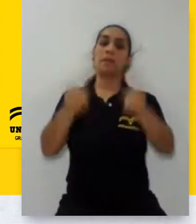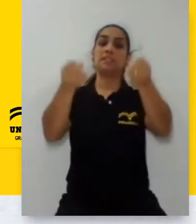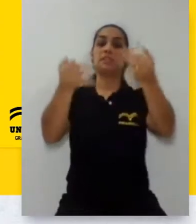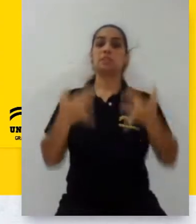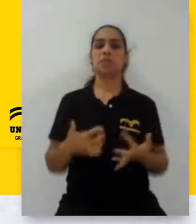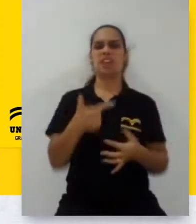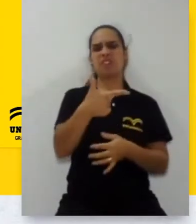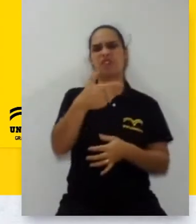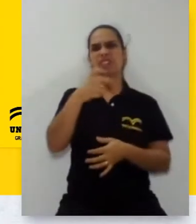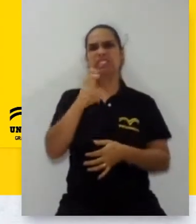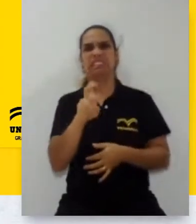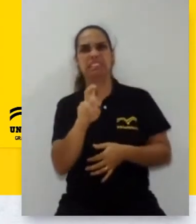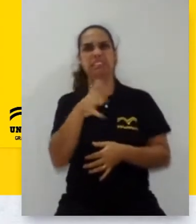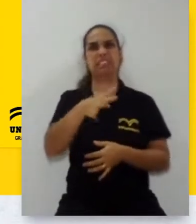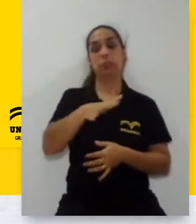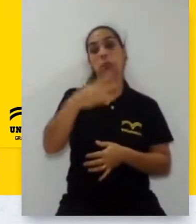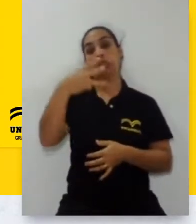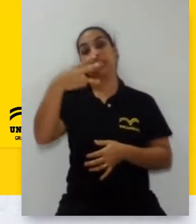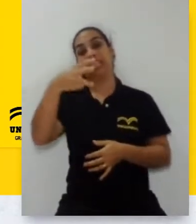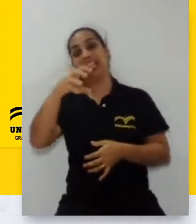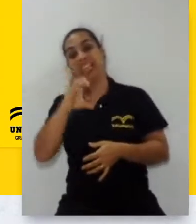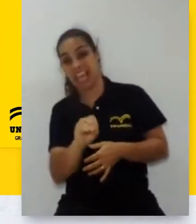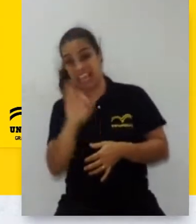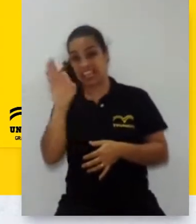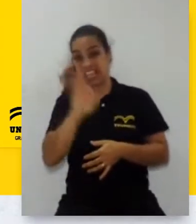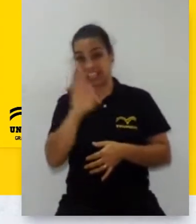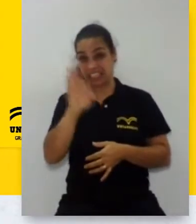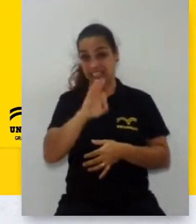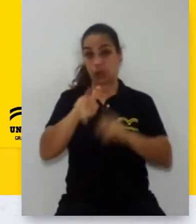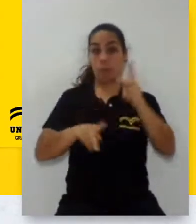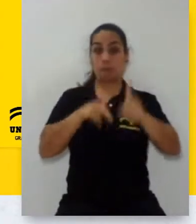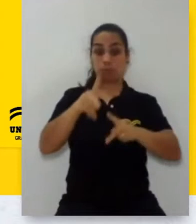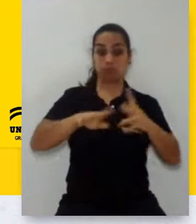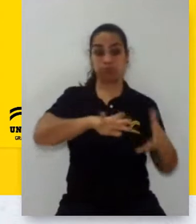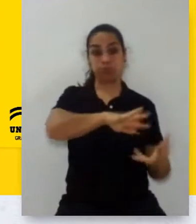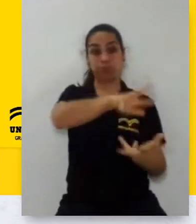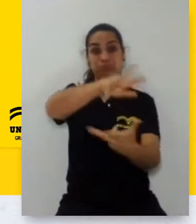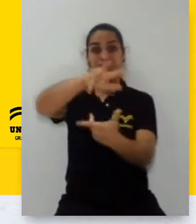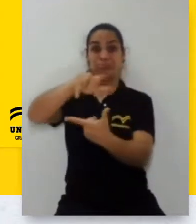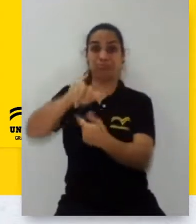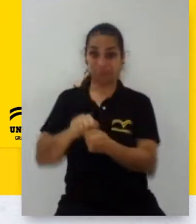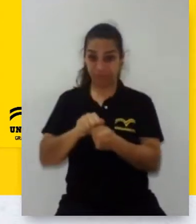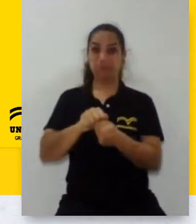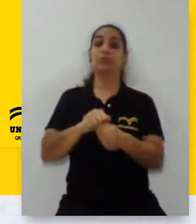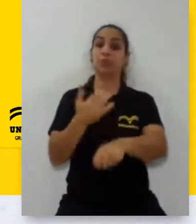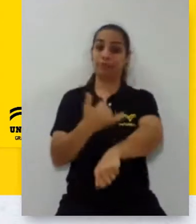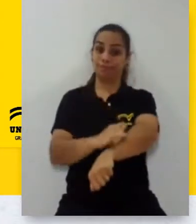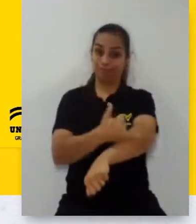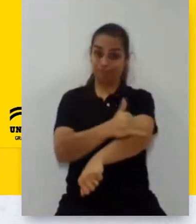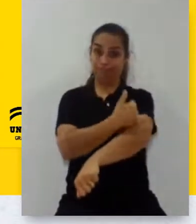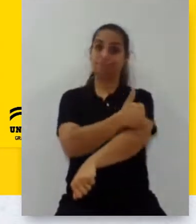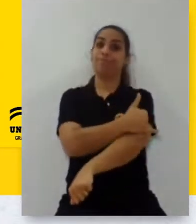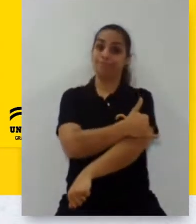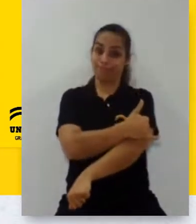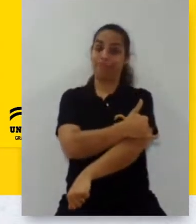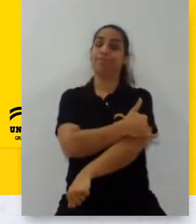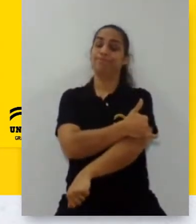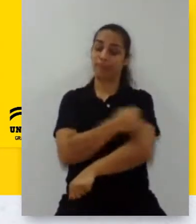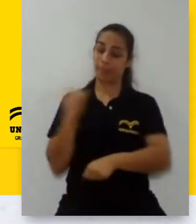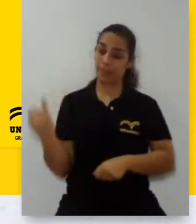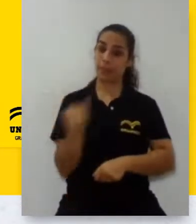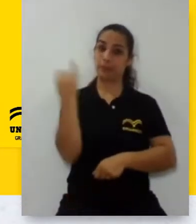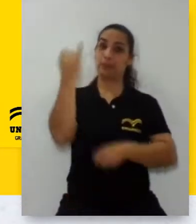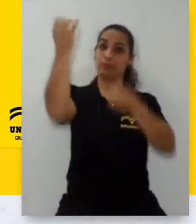está chegando a níveis de obesidade, pessoal. É alarmante também. Mas aqui, então, nós temos os fatores de risco. E o que são os fatores de